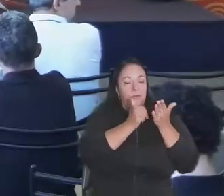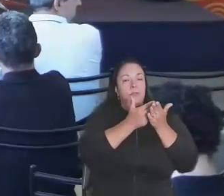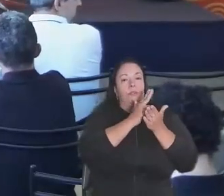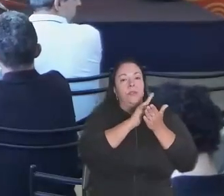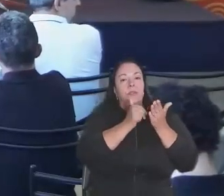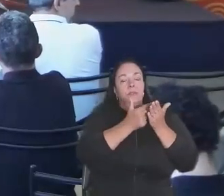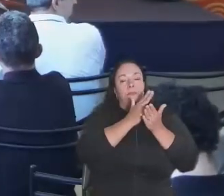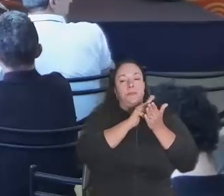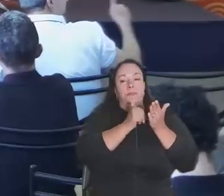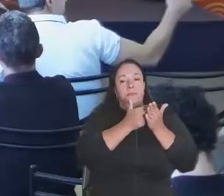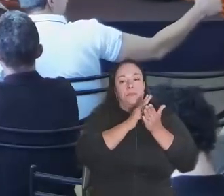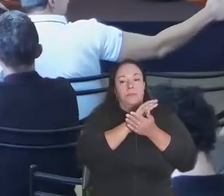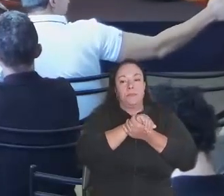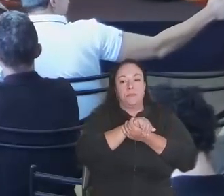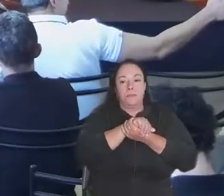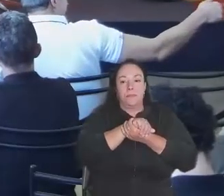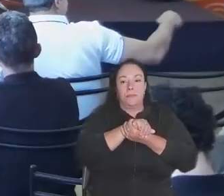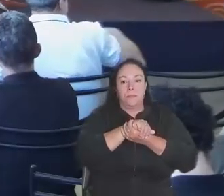É